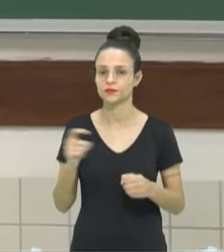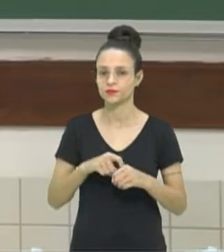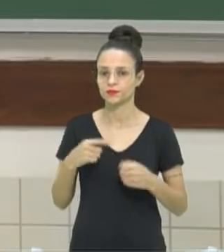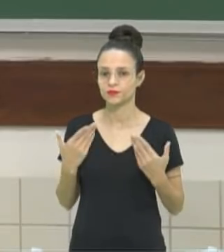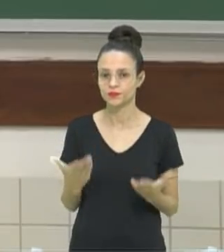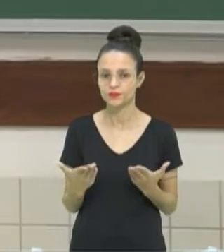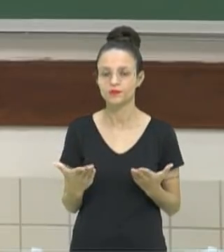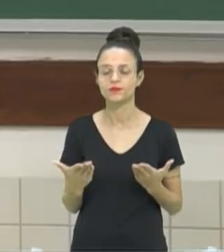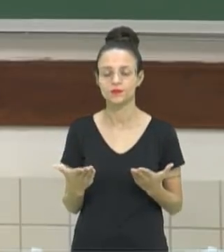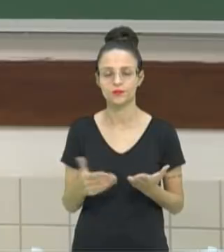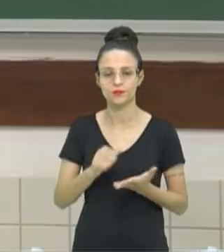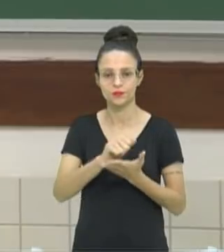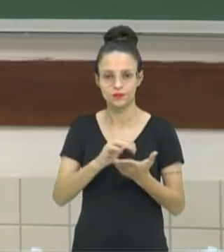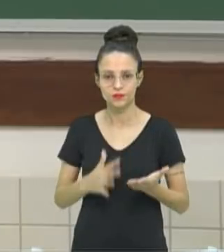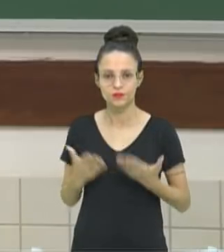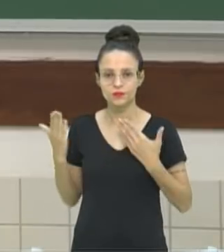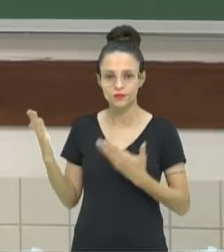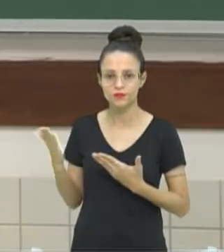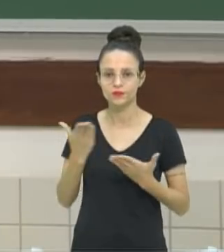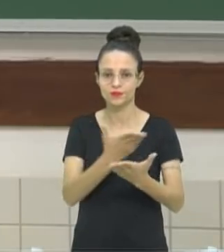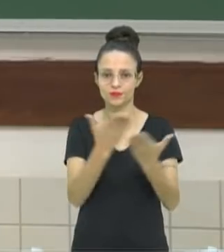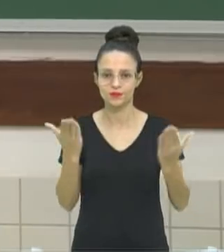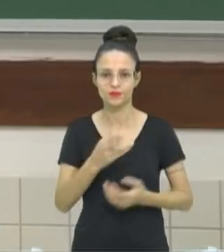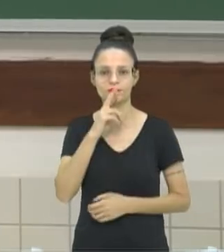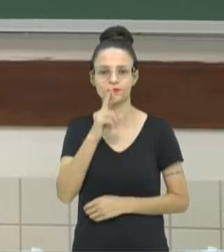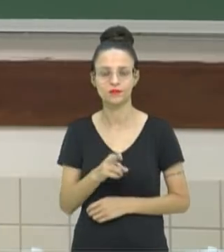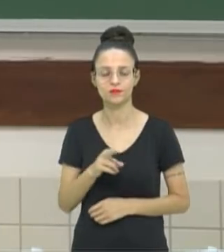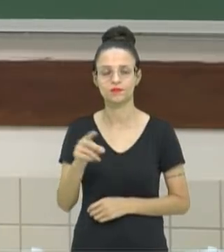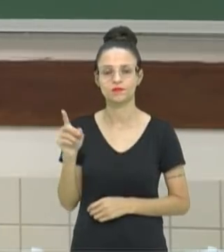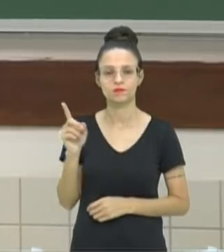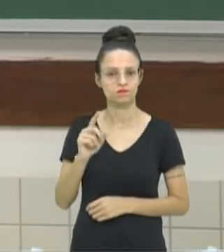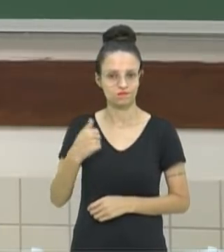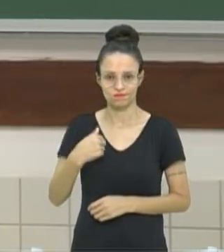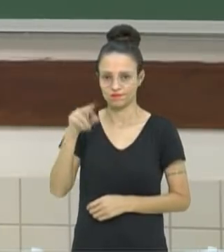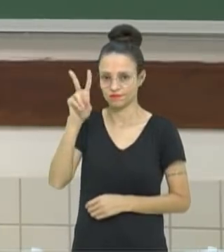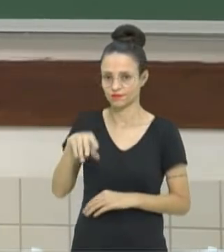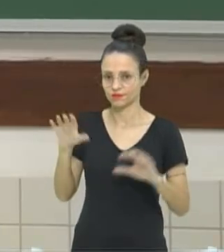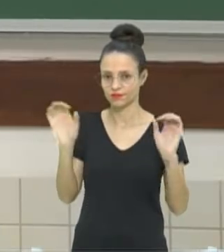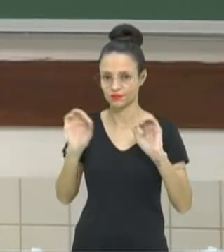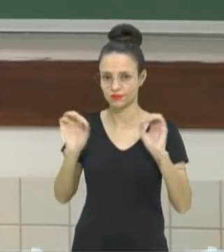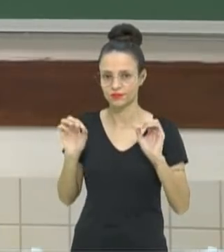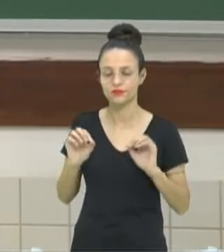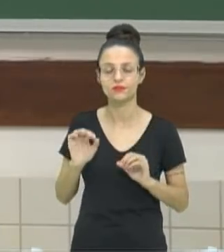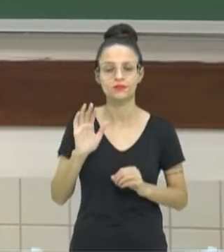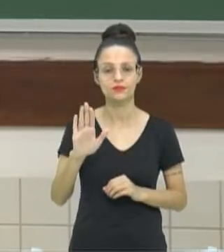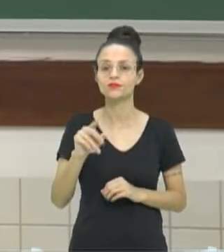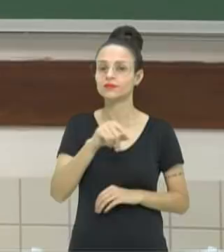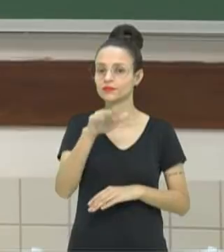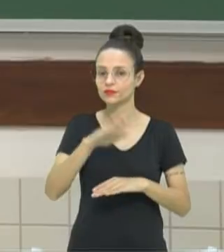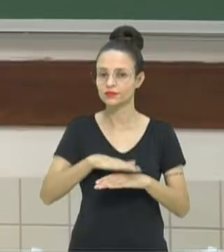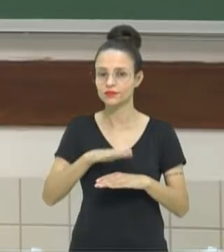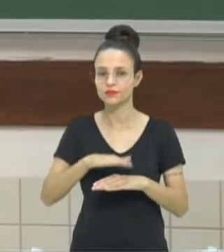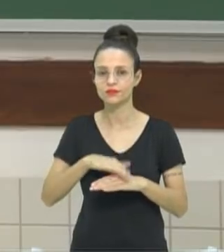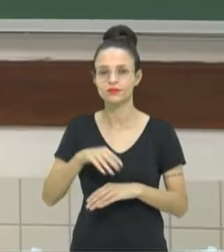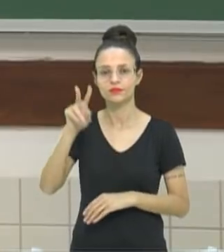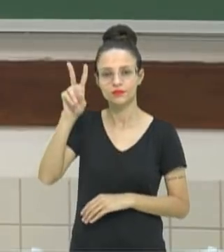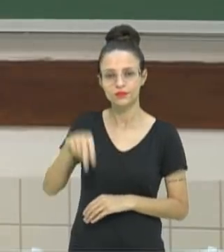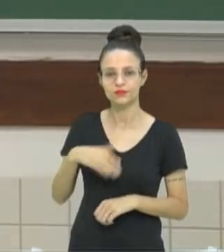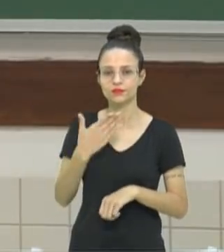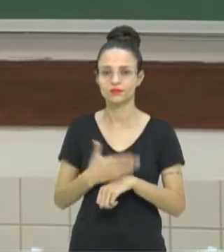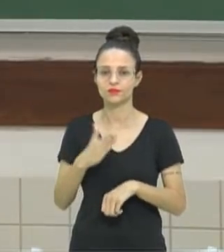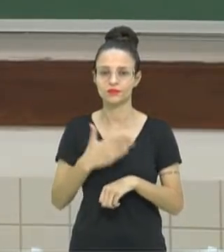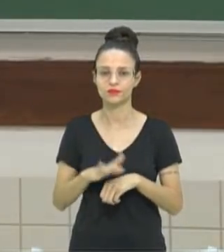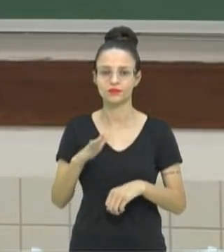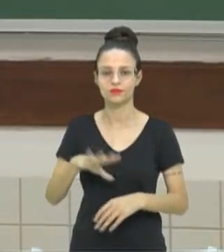Voltamos então ali com o exercício que eu deixei para vocês. Não fiz a leitura antes de vocês realizarem para que vocês mesmos